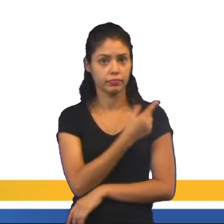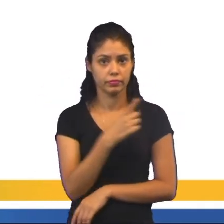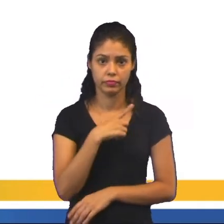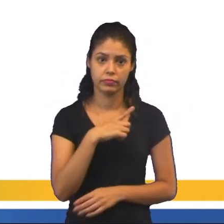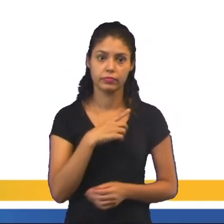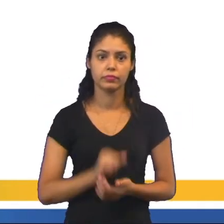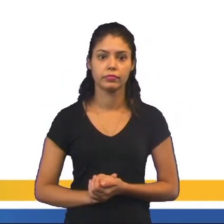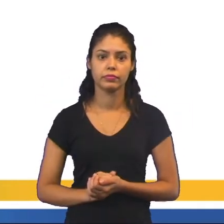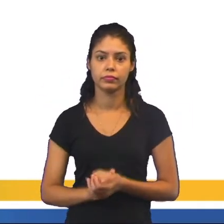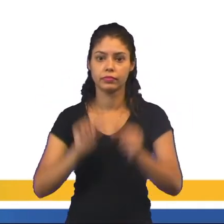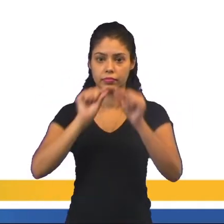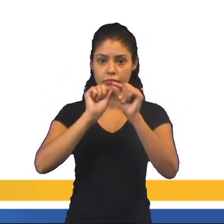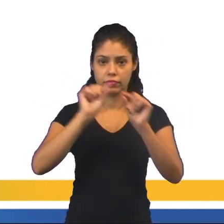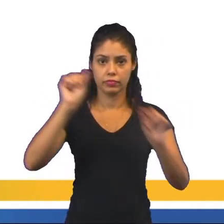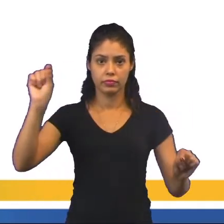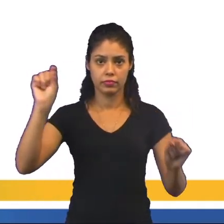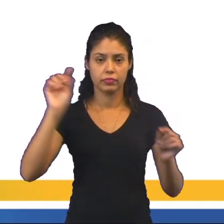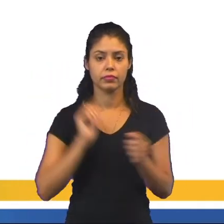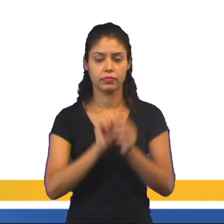ter as retas